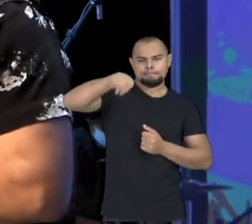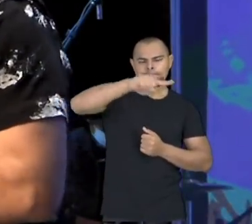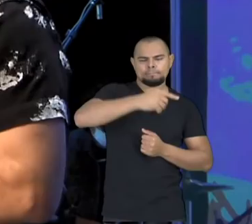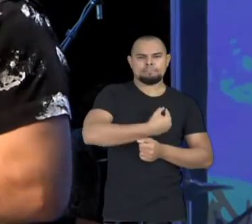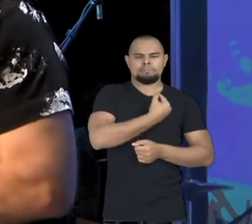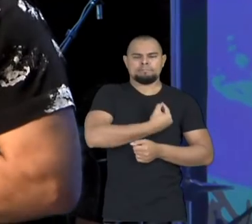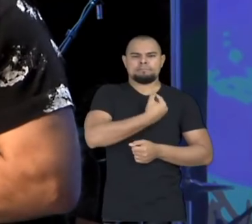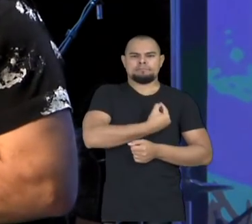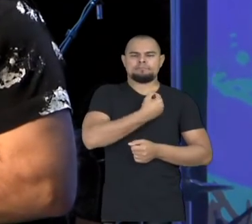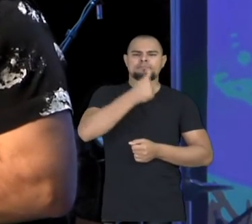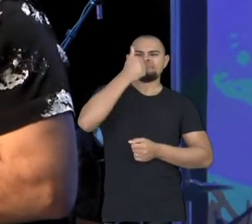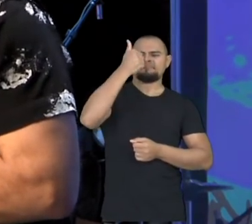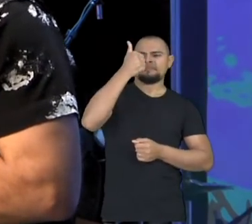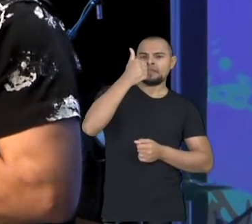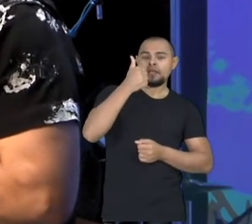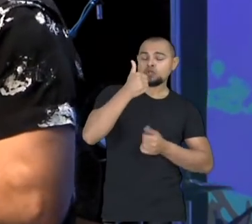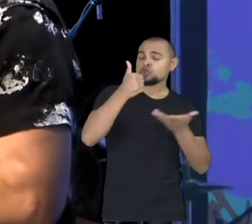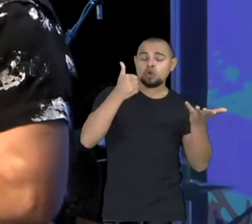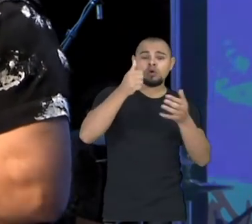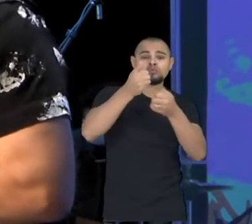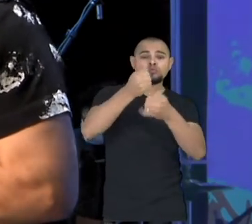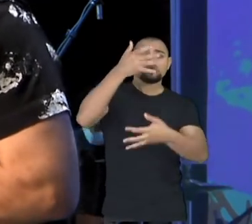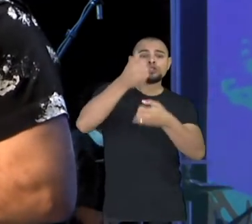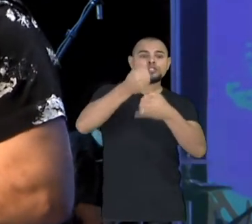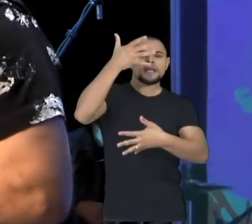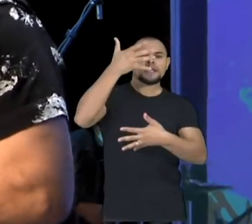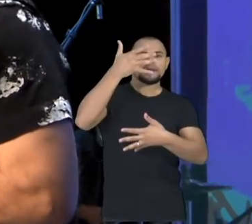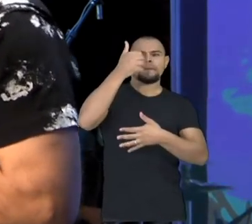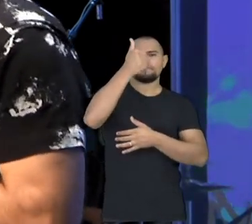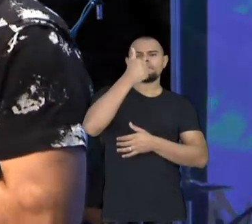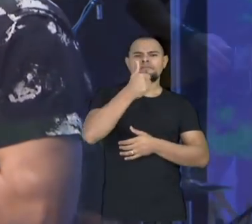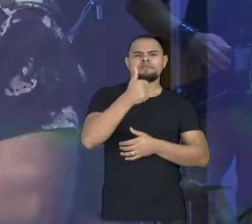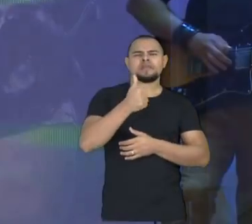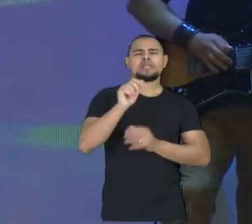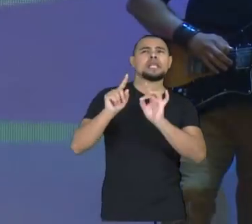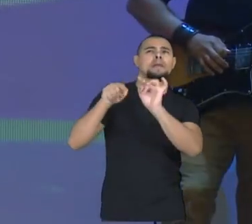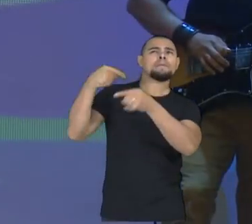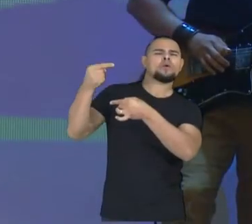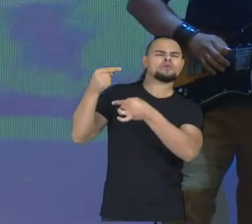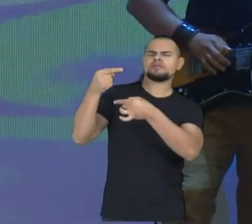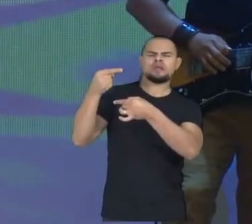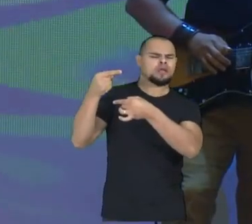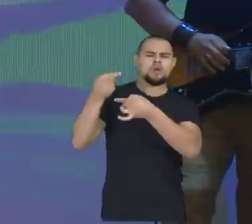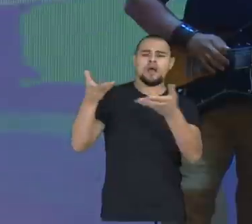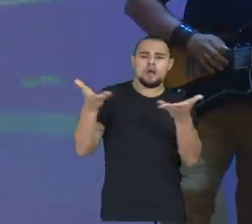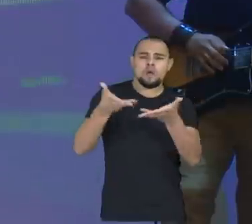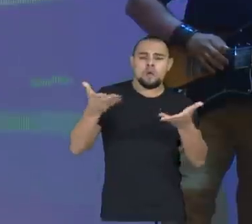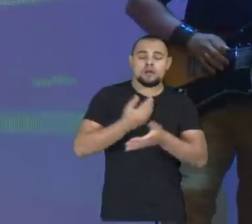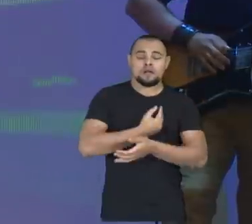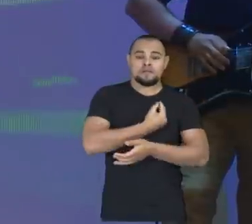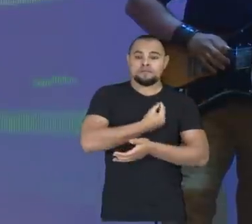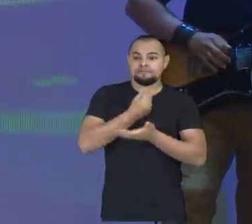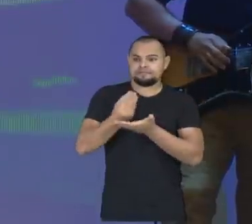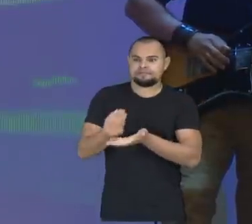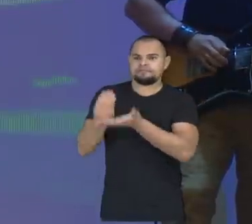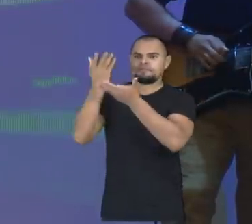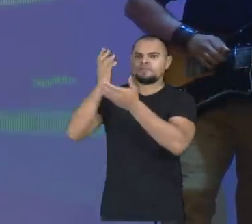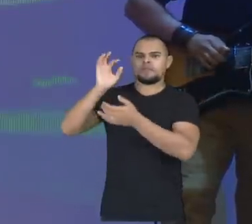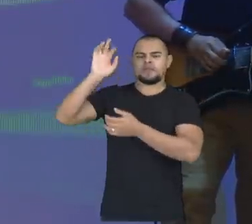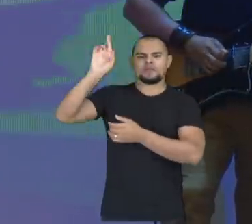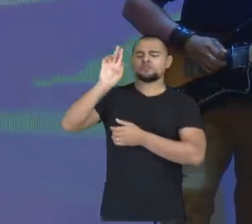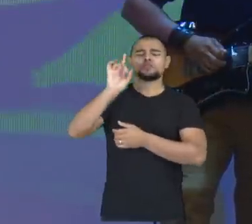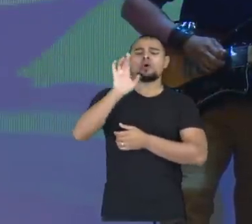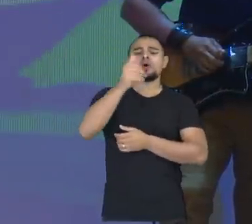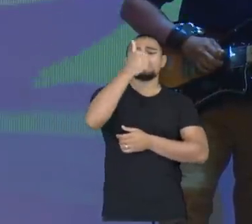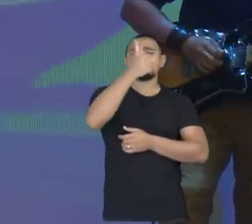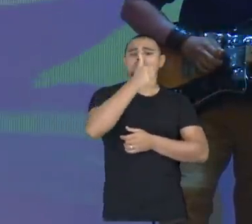Jesus agora e você está nos ouvindo no chat, não deixe para outra hora. Entregue a sua vida ao Senhor agora. Coloca assim só um sinal